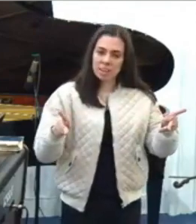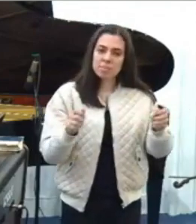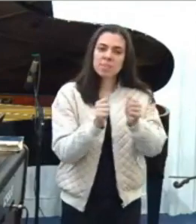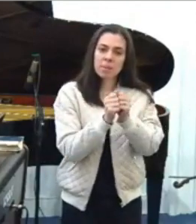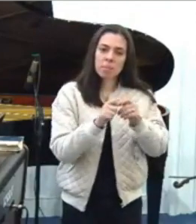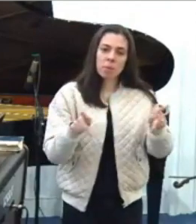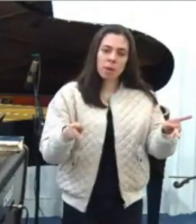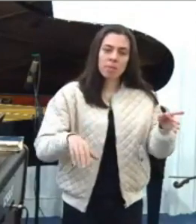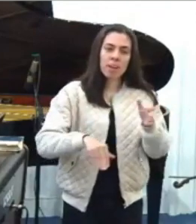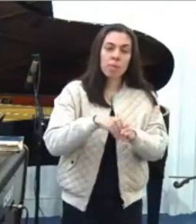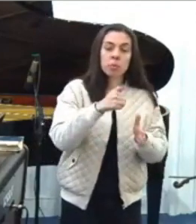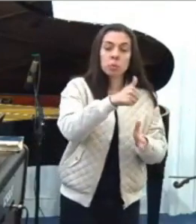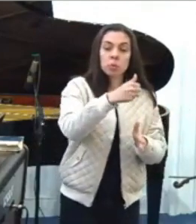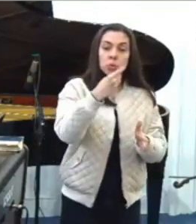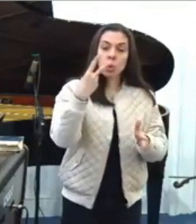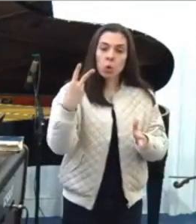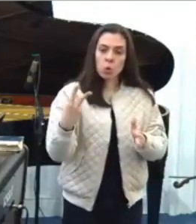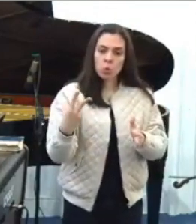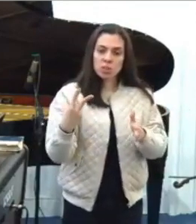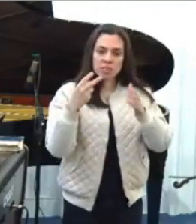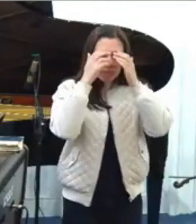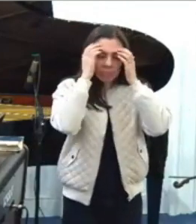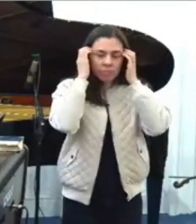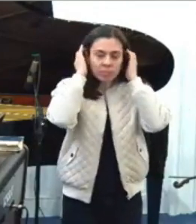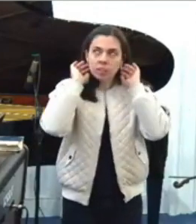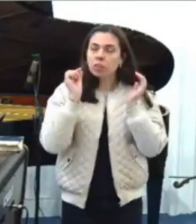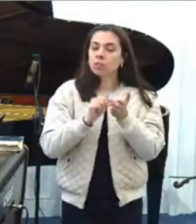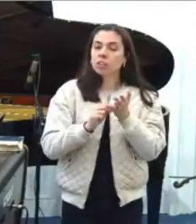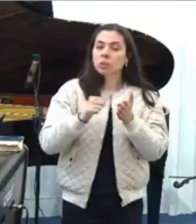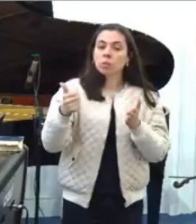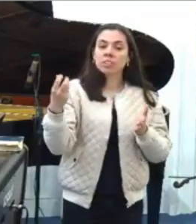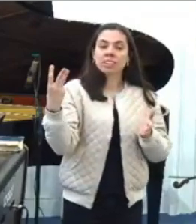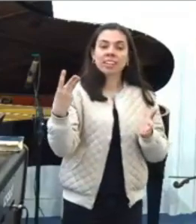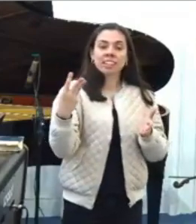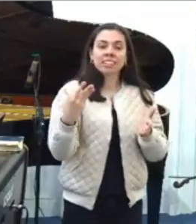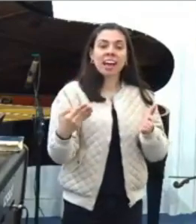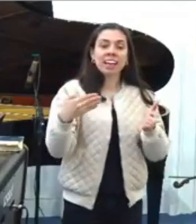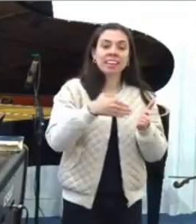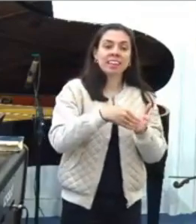a partir do versículo 13 até o versículo 17.